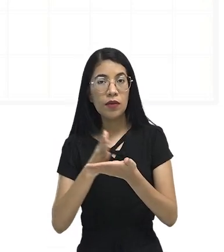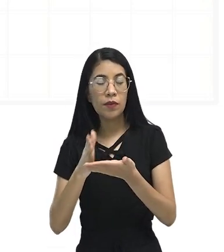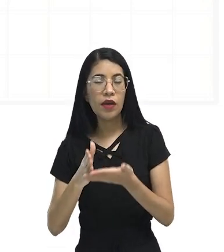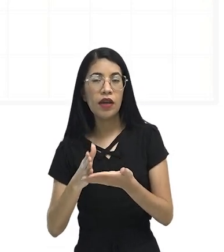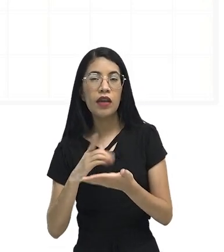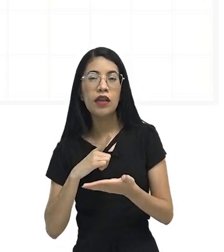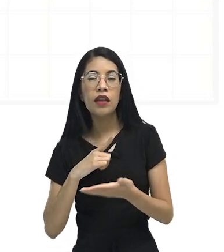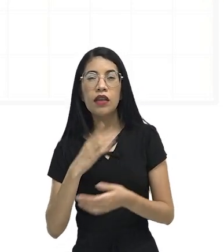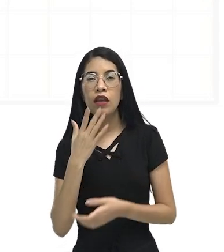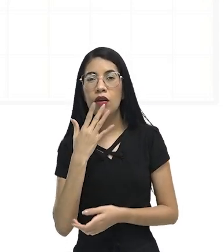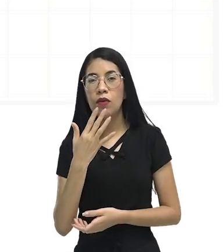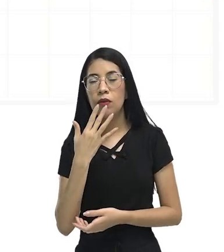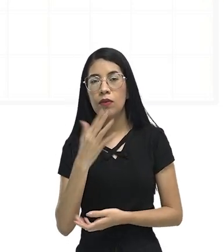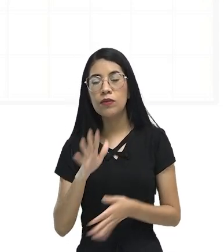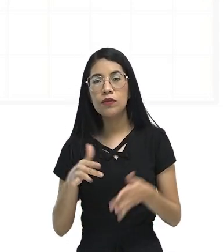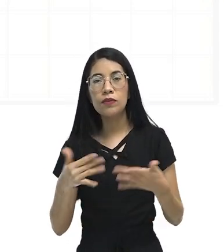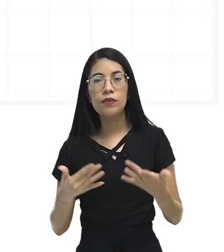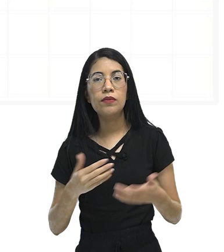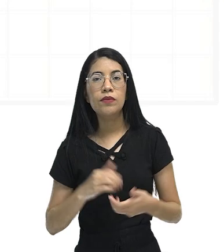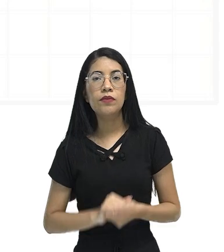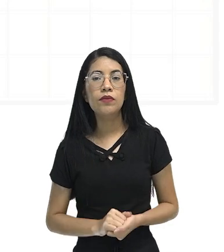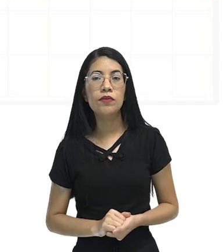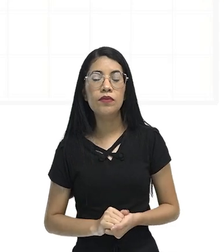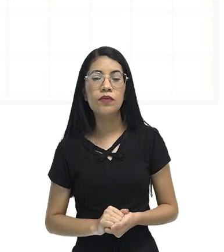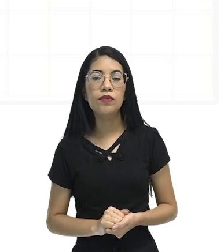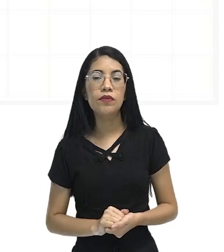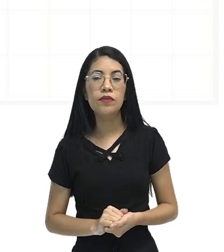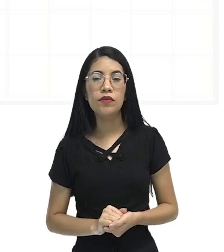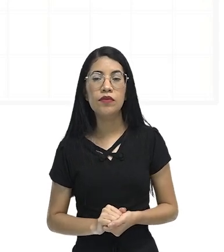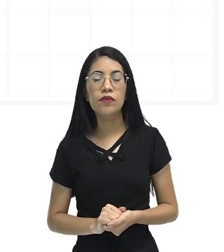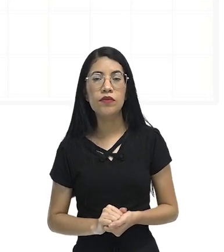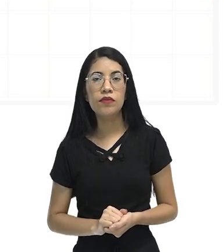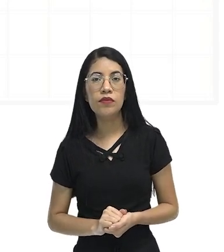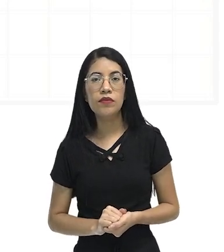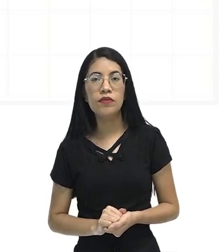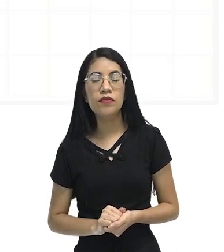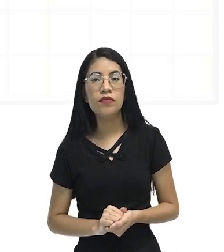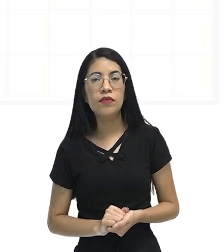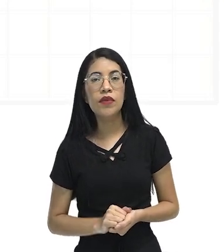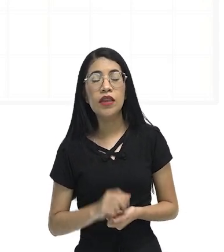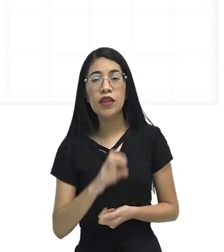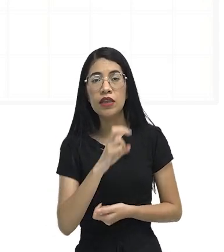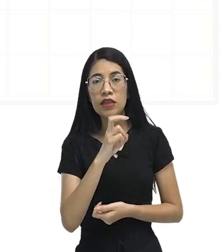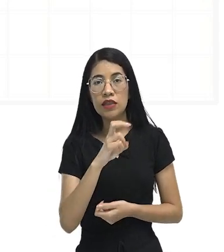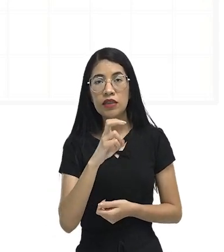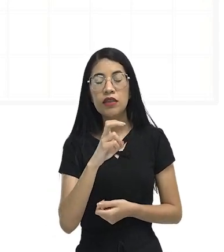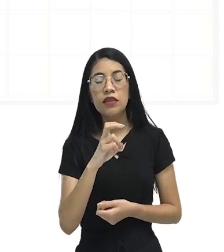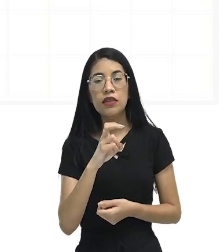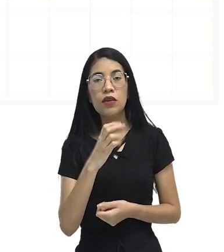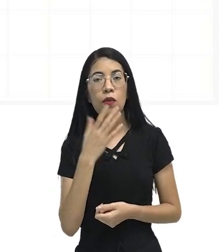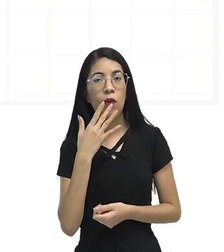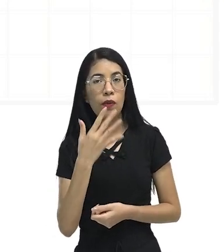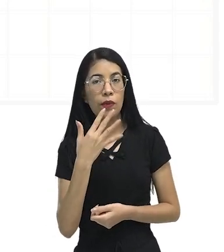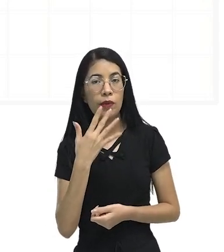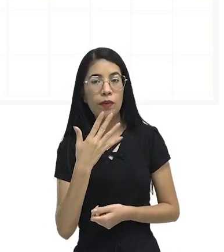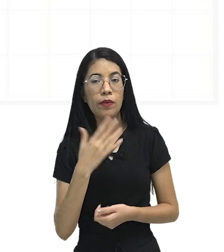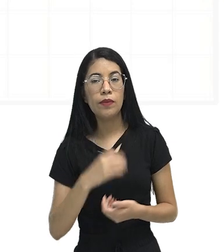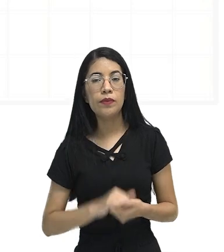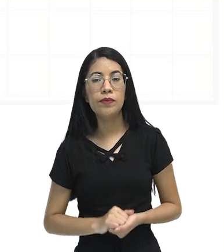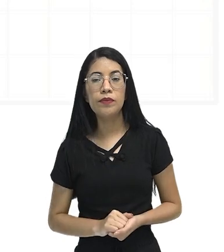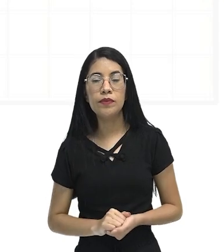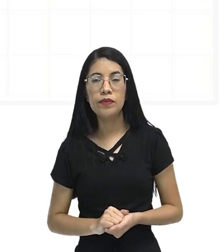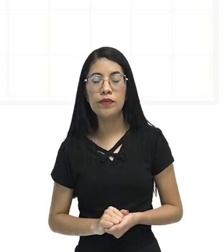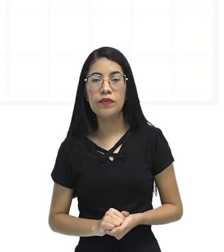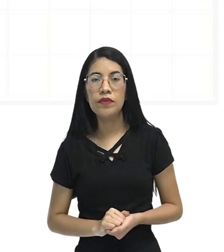estão ocupadas? Então eu tenho 1, 2, 3, 4 e 5. Então eu tenho